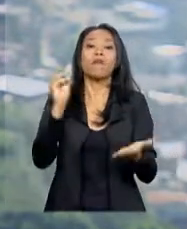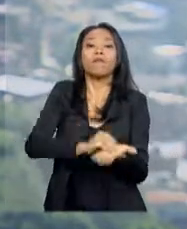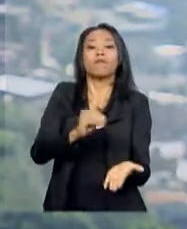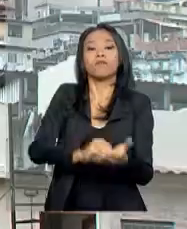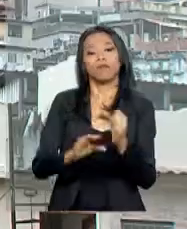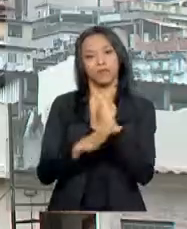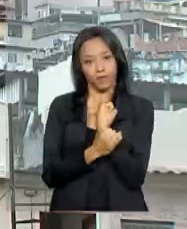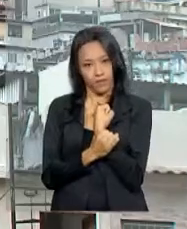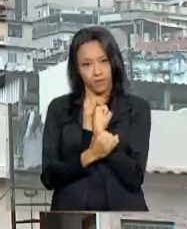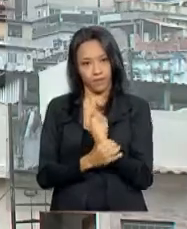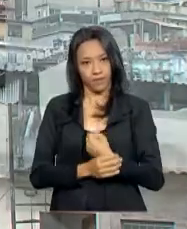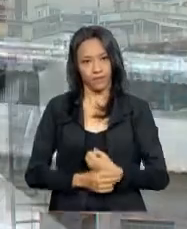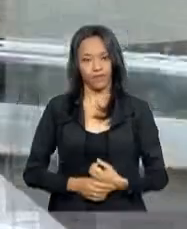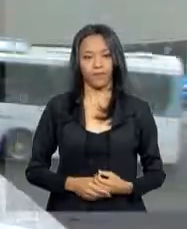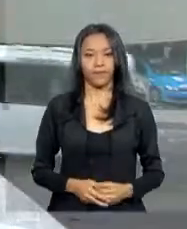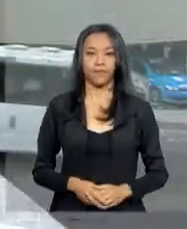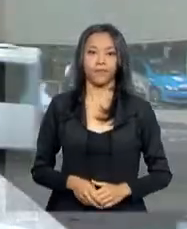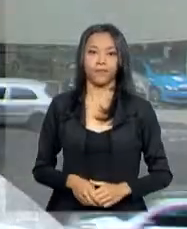da cidade.